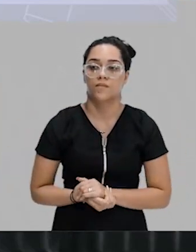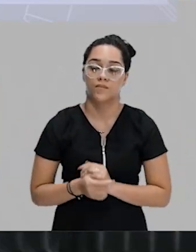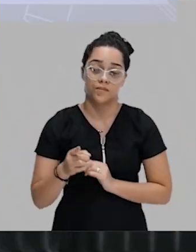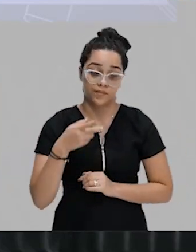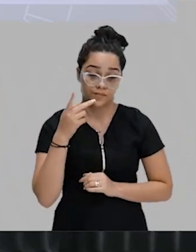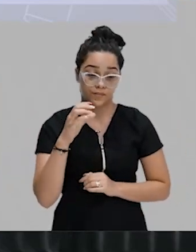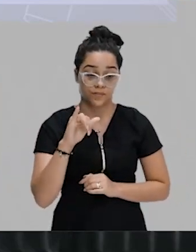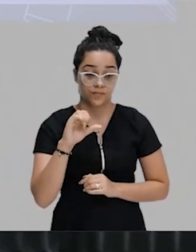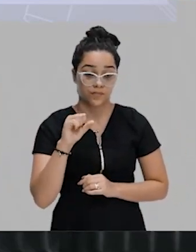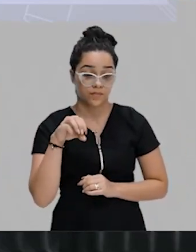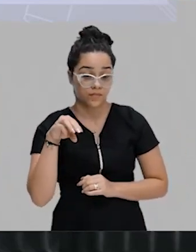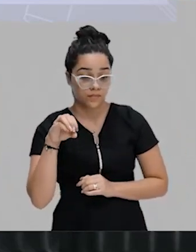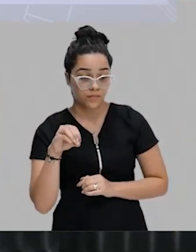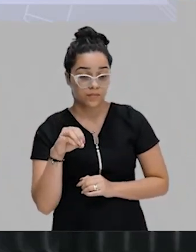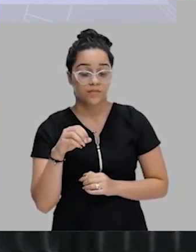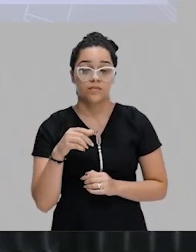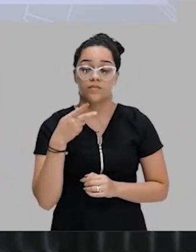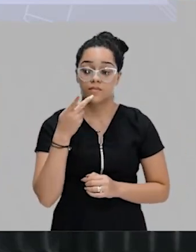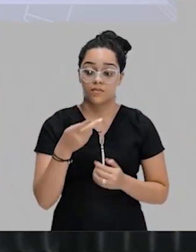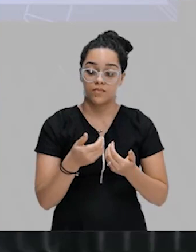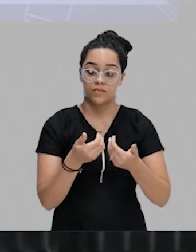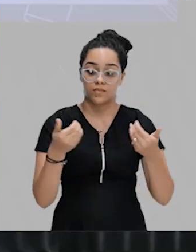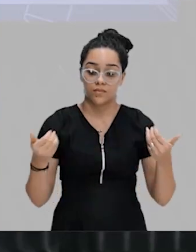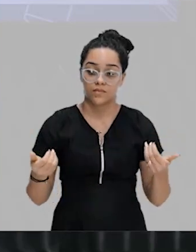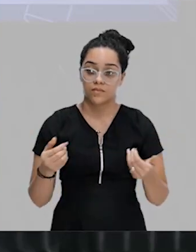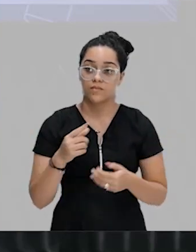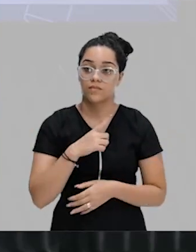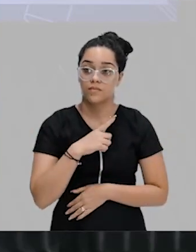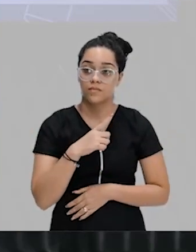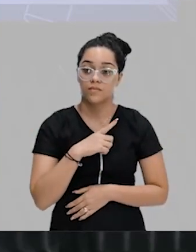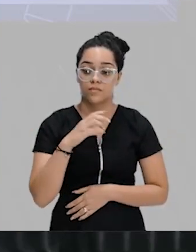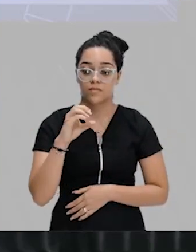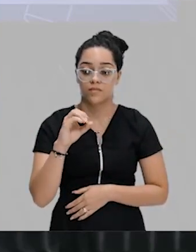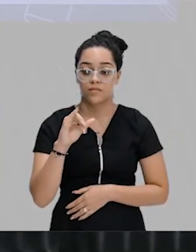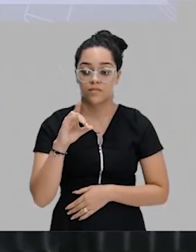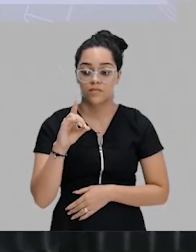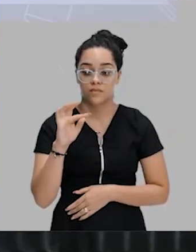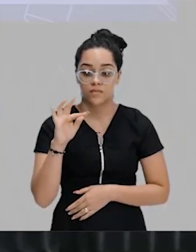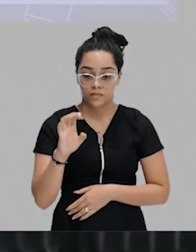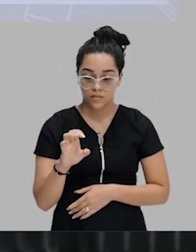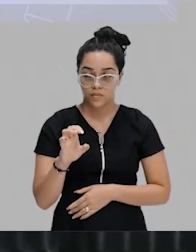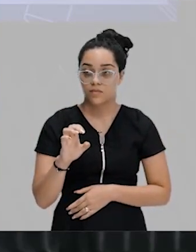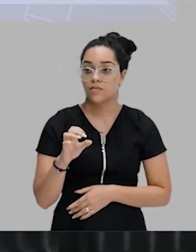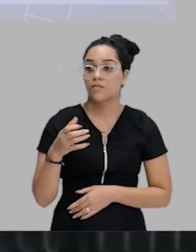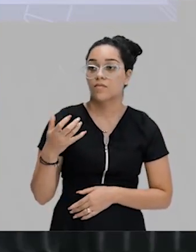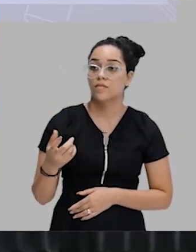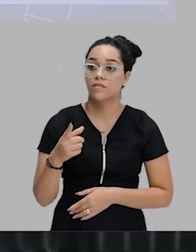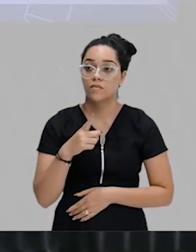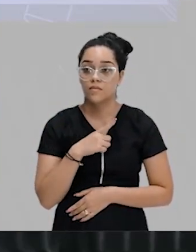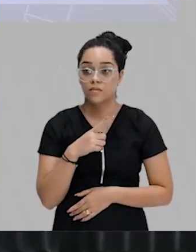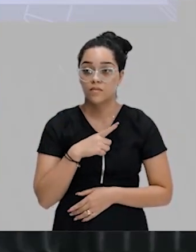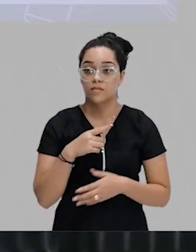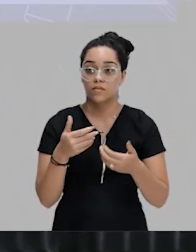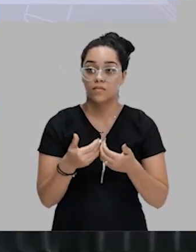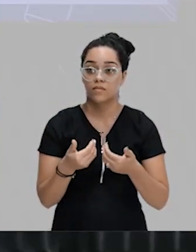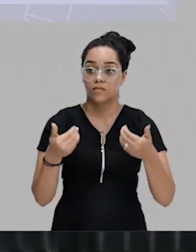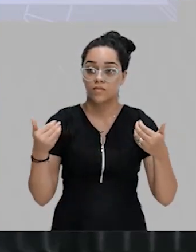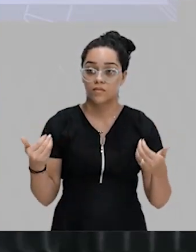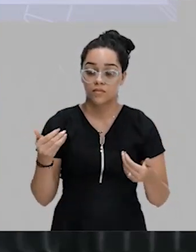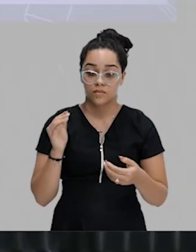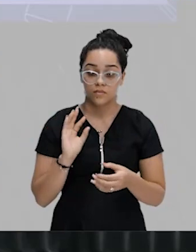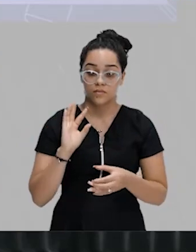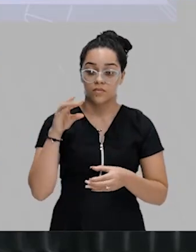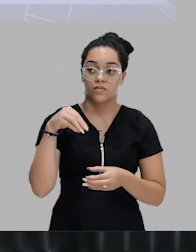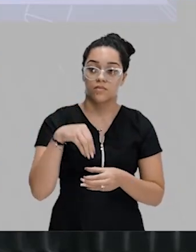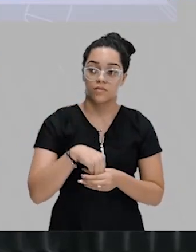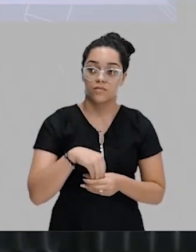você fala de cisma, você fala de ruptura. Ou seja, é o cisma do Ocidente. Esse cisma é uma divisão